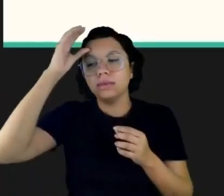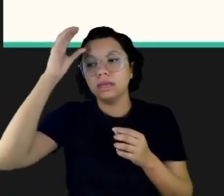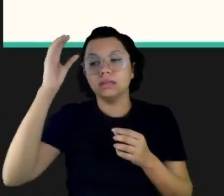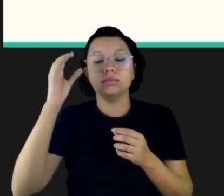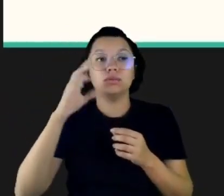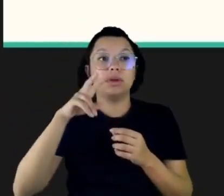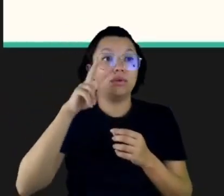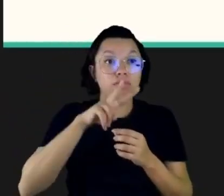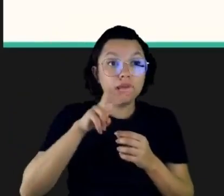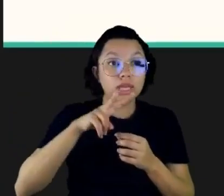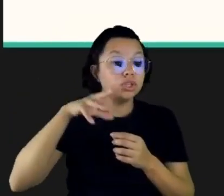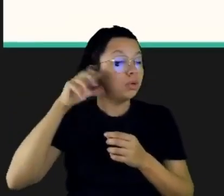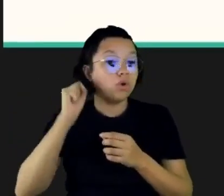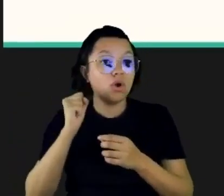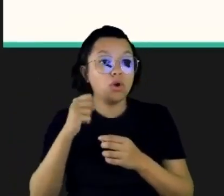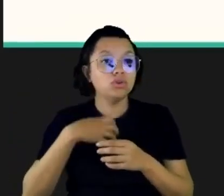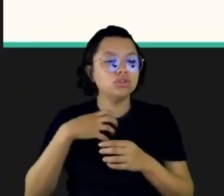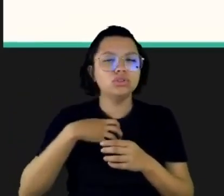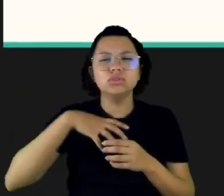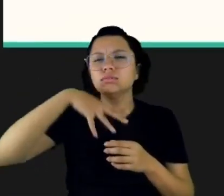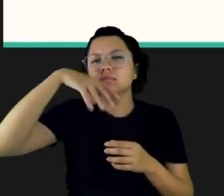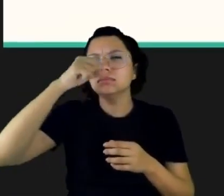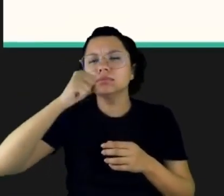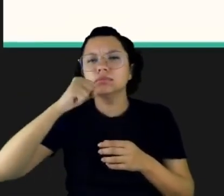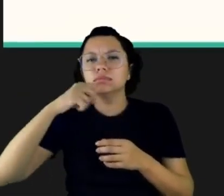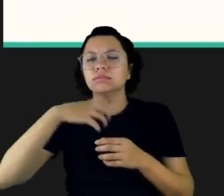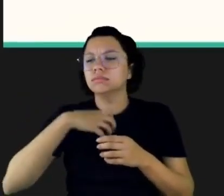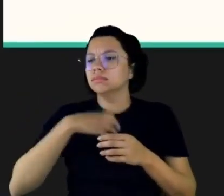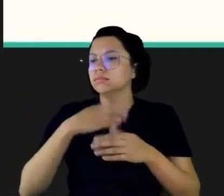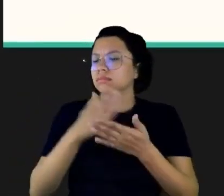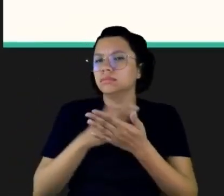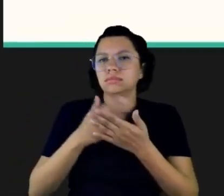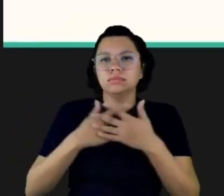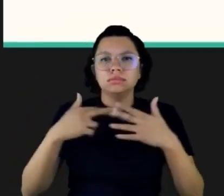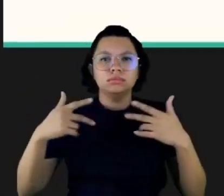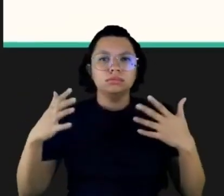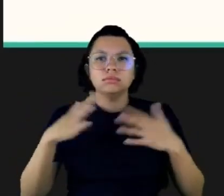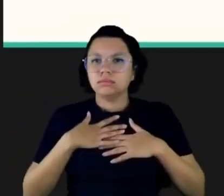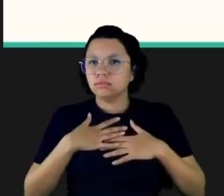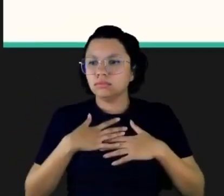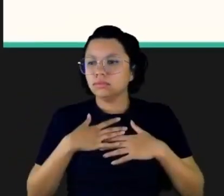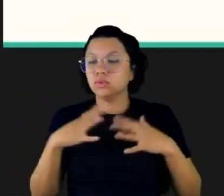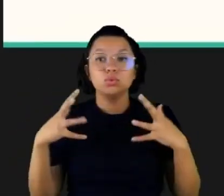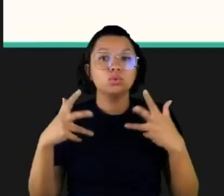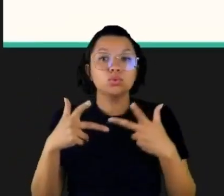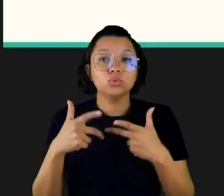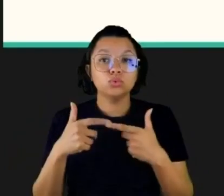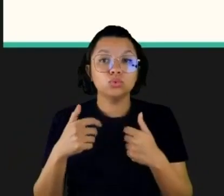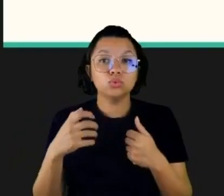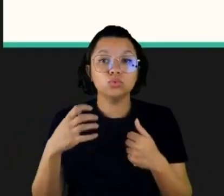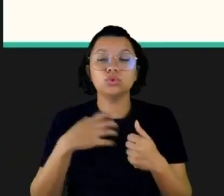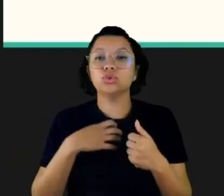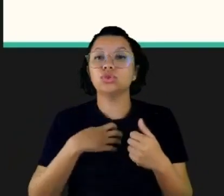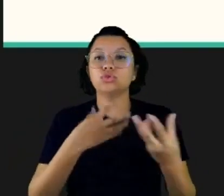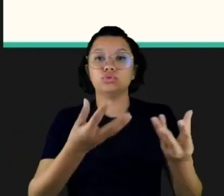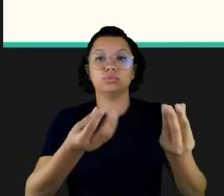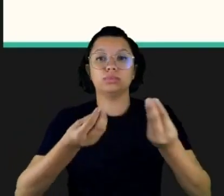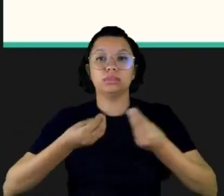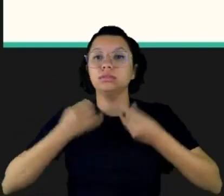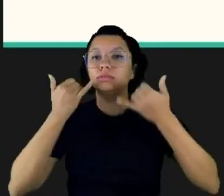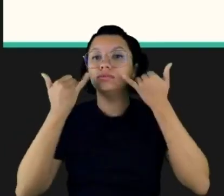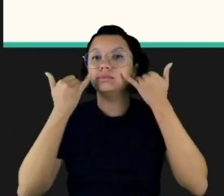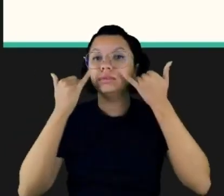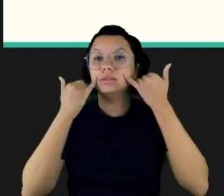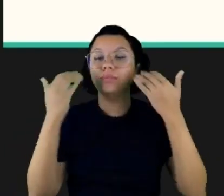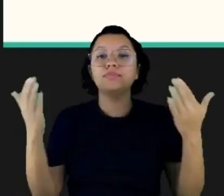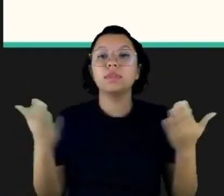cheiro, eu sinto, né, alguma coisa em mim. Tudo é forma de aquisição da informação. Essa informação